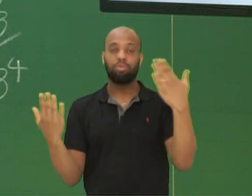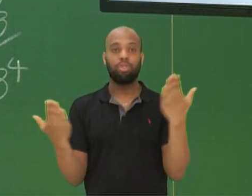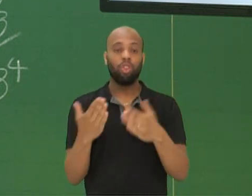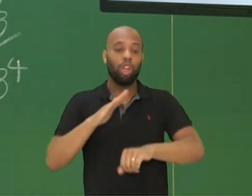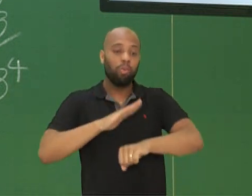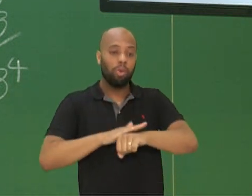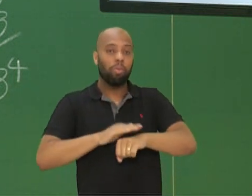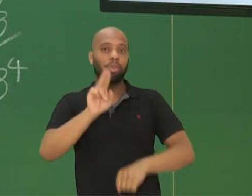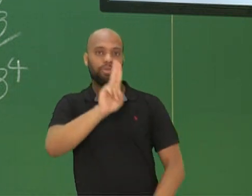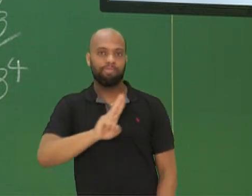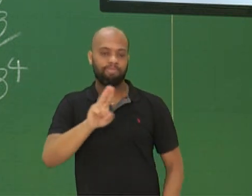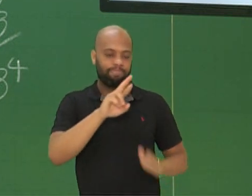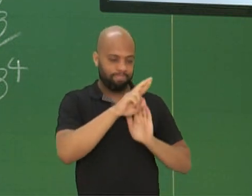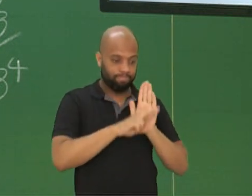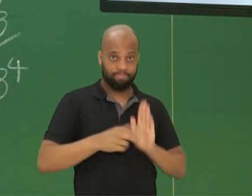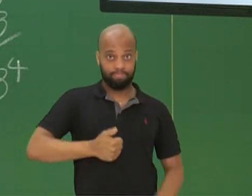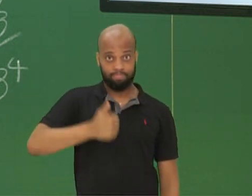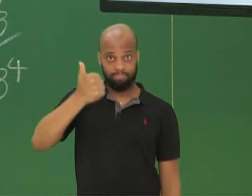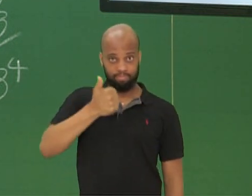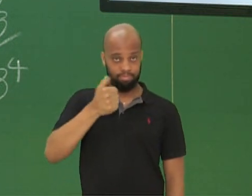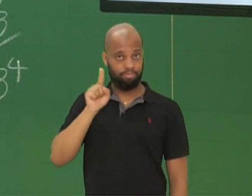elevado ao mesmo expoente.